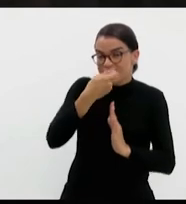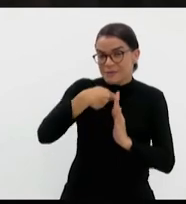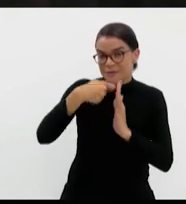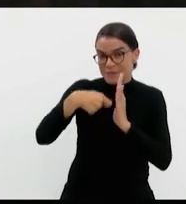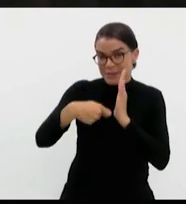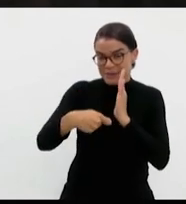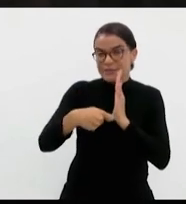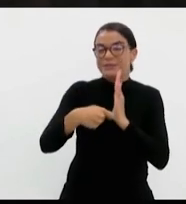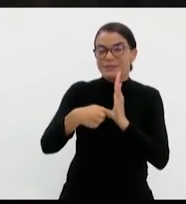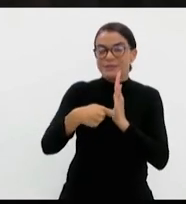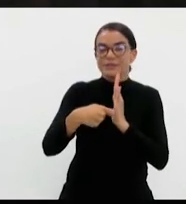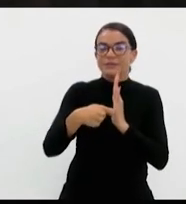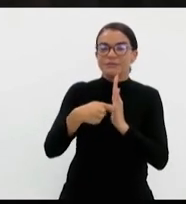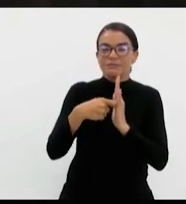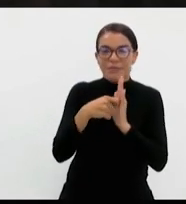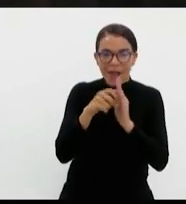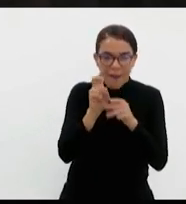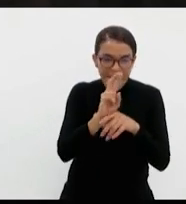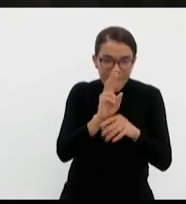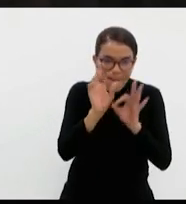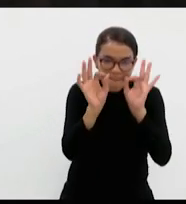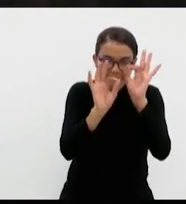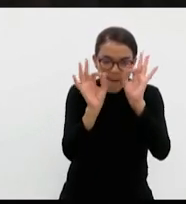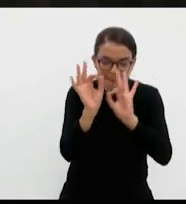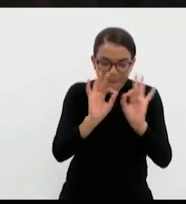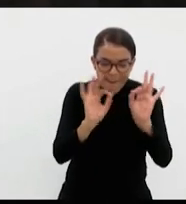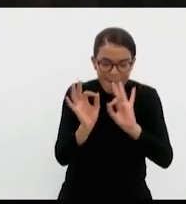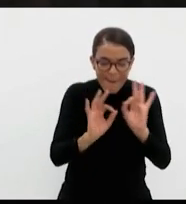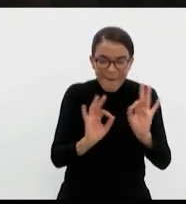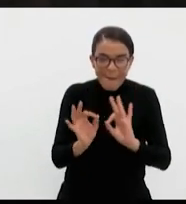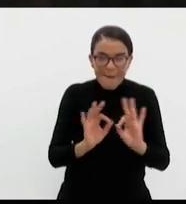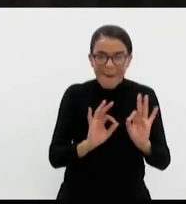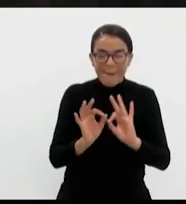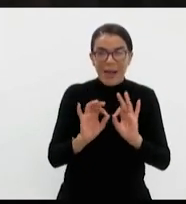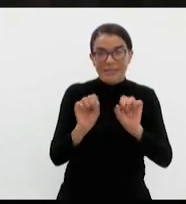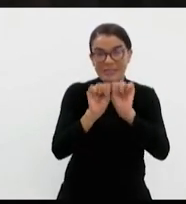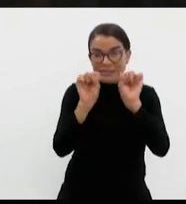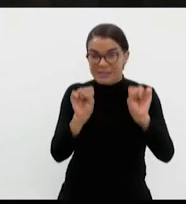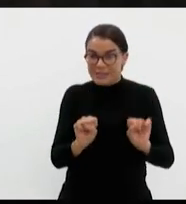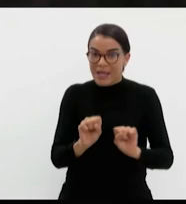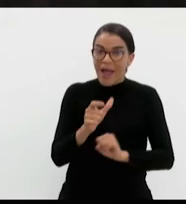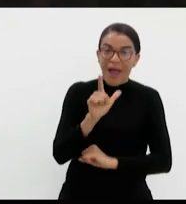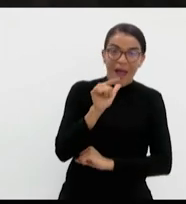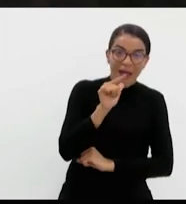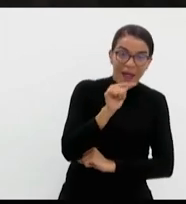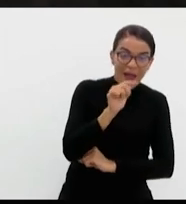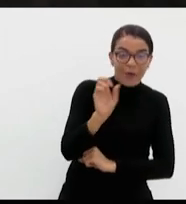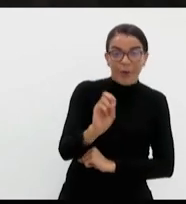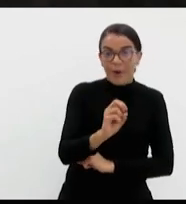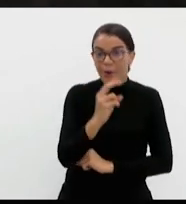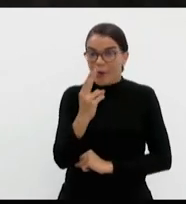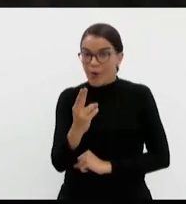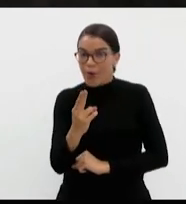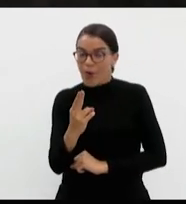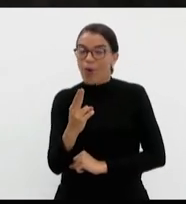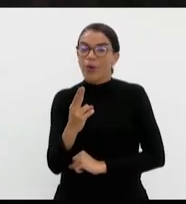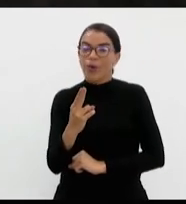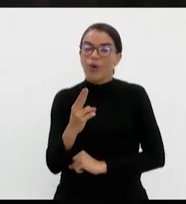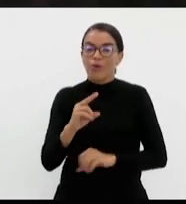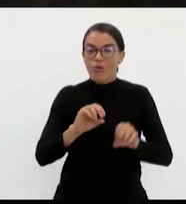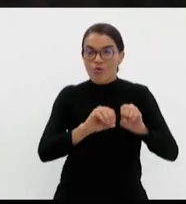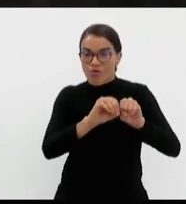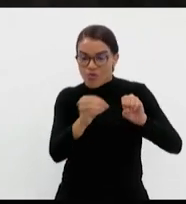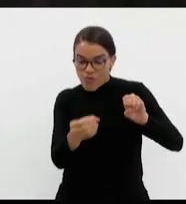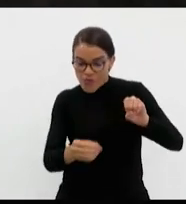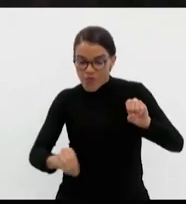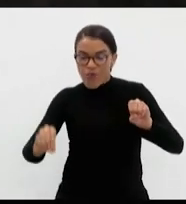seis meses, para verificar todo o sistema, quer seja de água, quer seja de esgoto. E eis